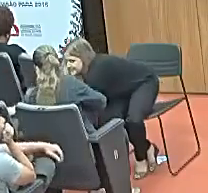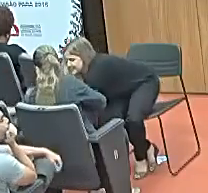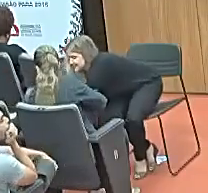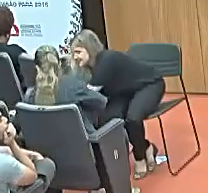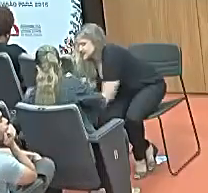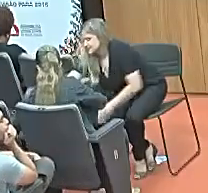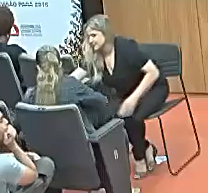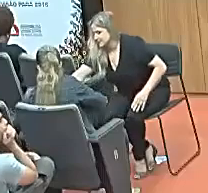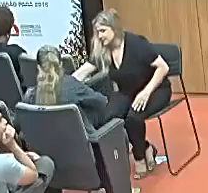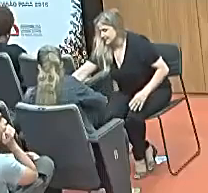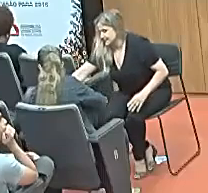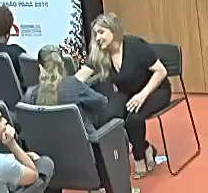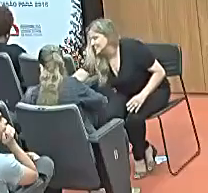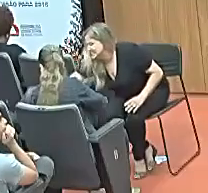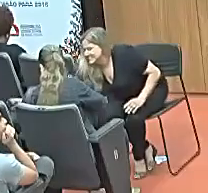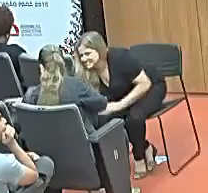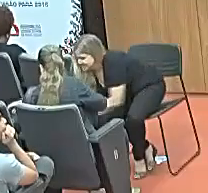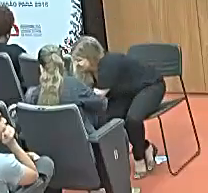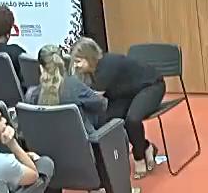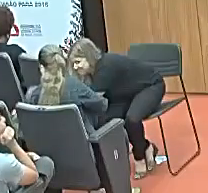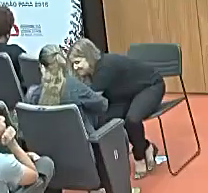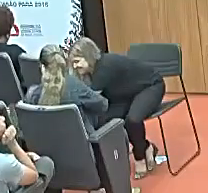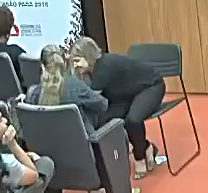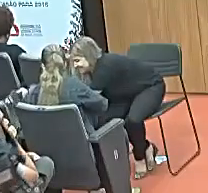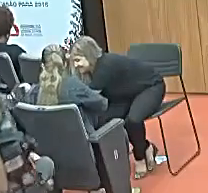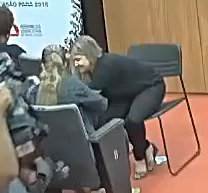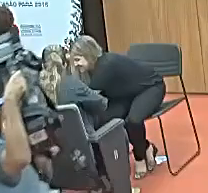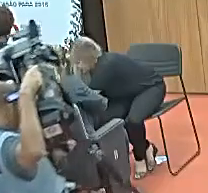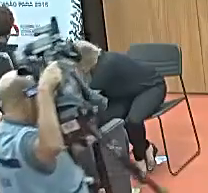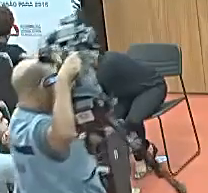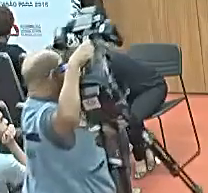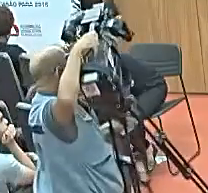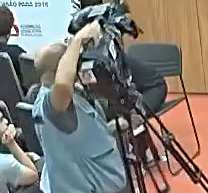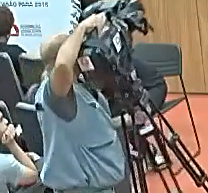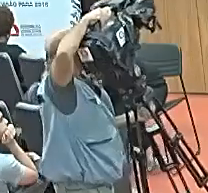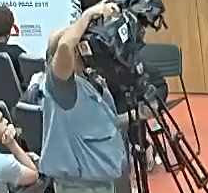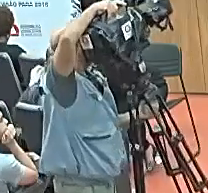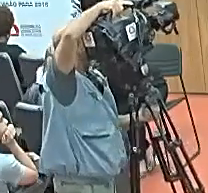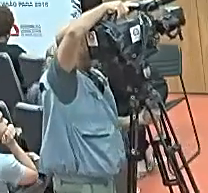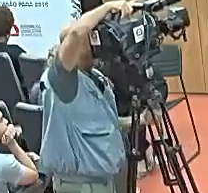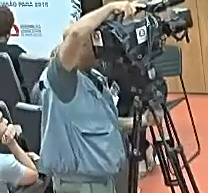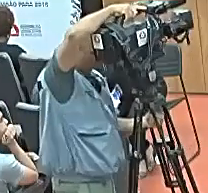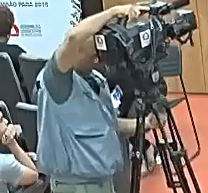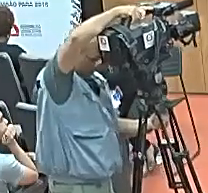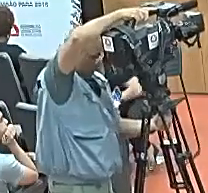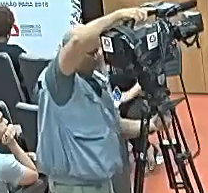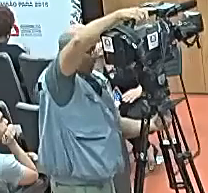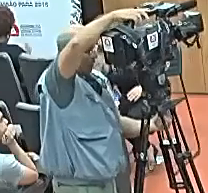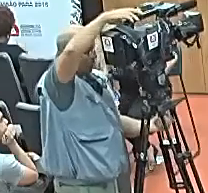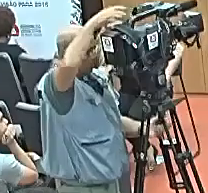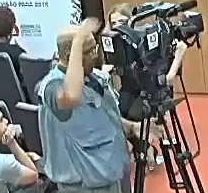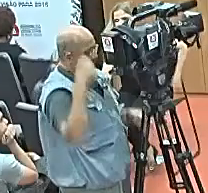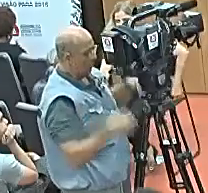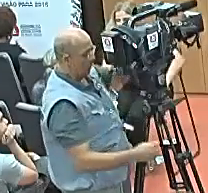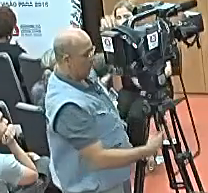tarde a todos boa tarde a todos e muito breve para a gente poder ouvir nem os